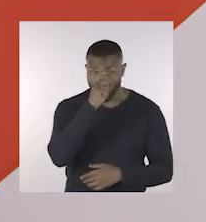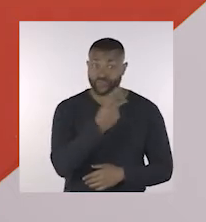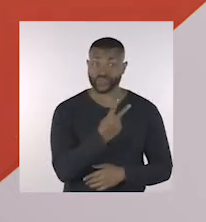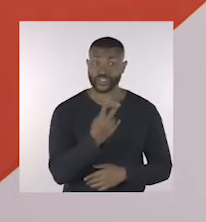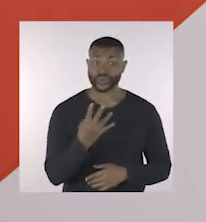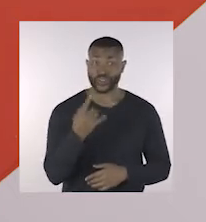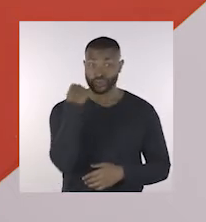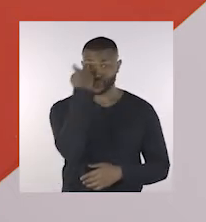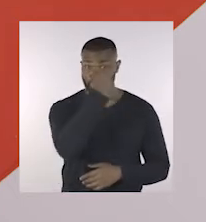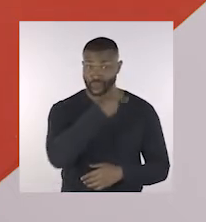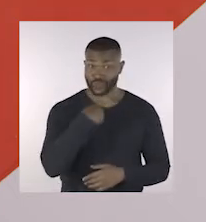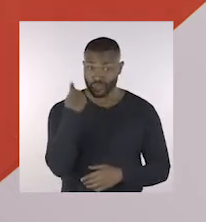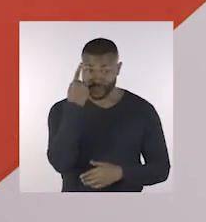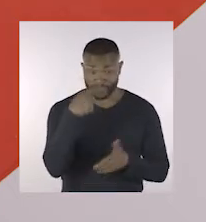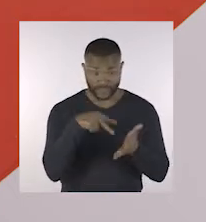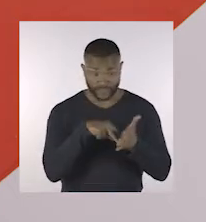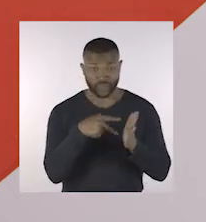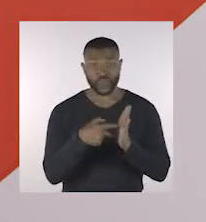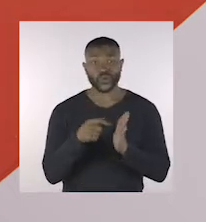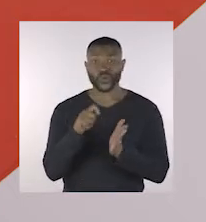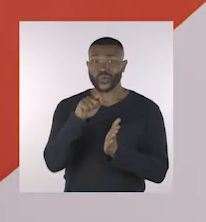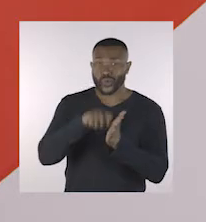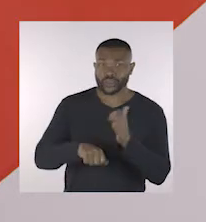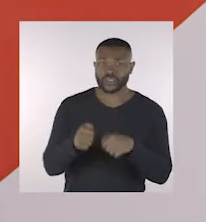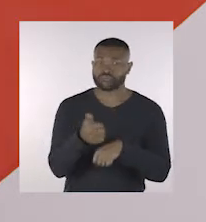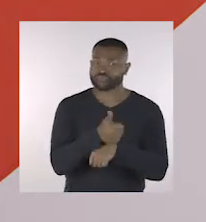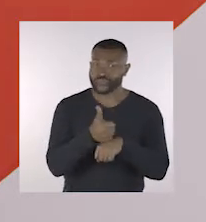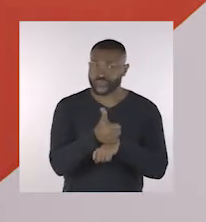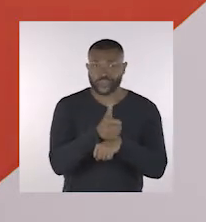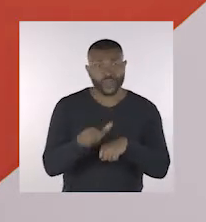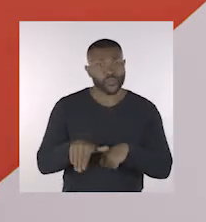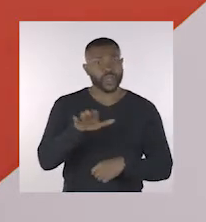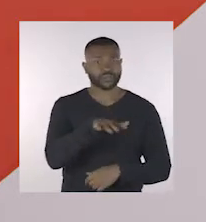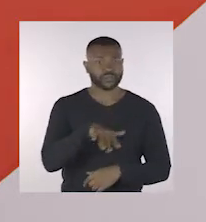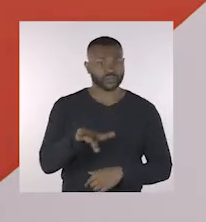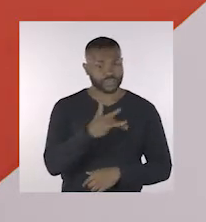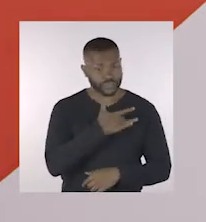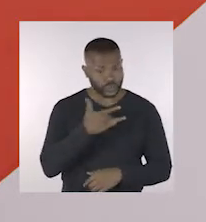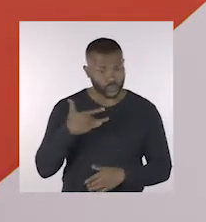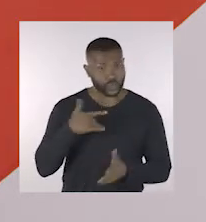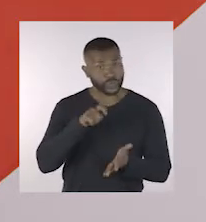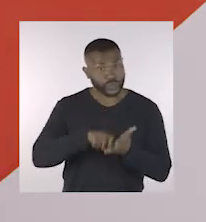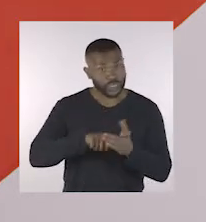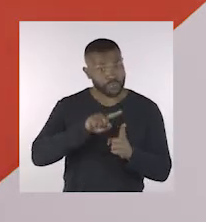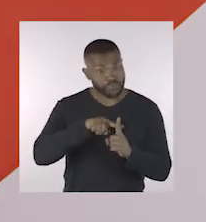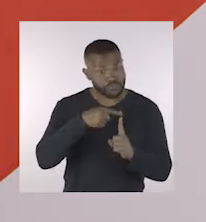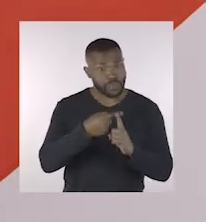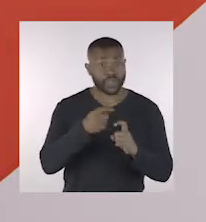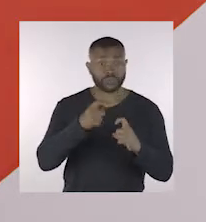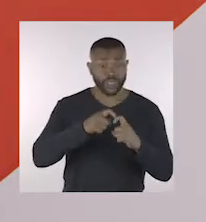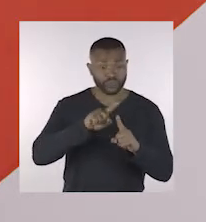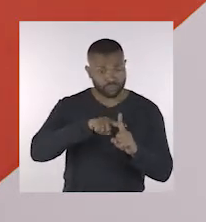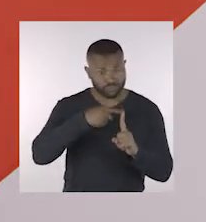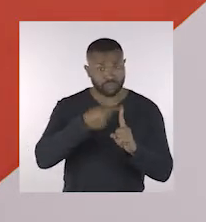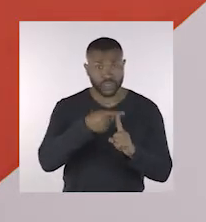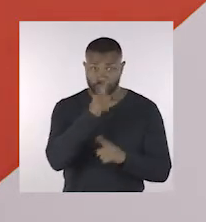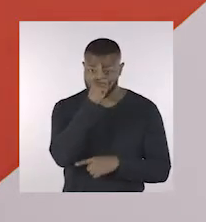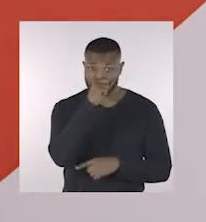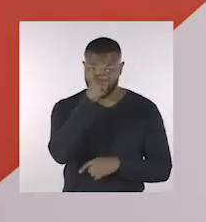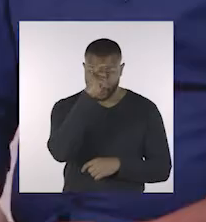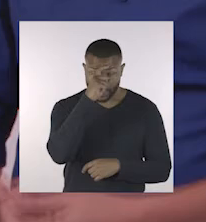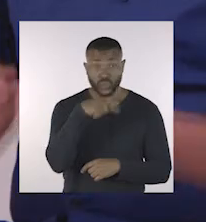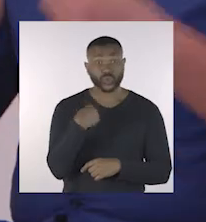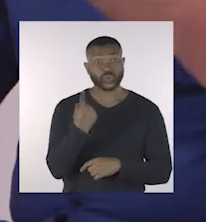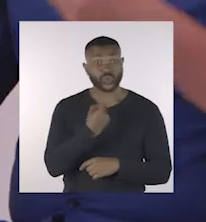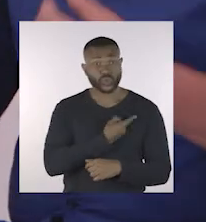24 horas por dia isso significa que nós vamos ter que contratar mais profissionais na área de saúde contratar mais médicos e mais